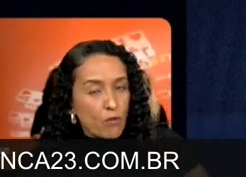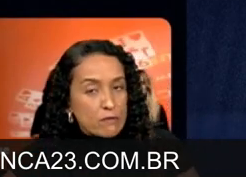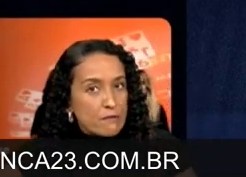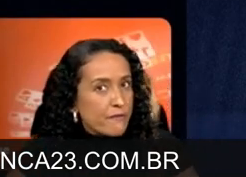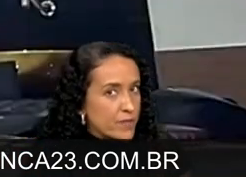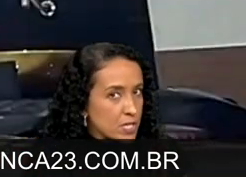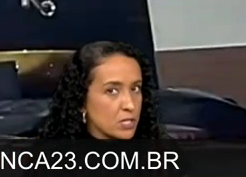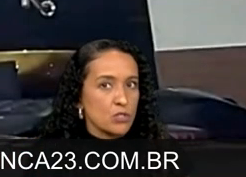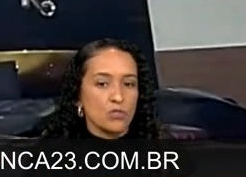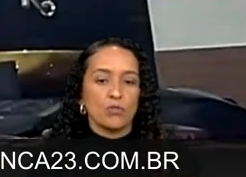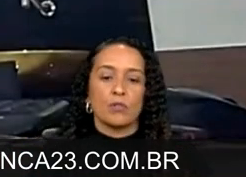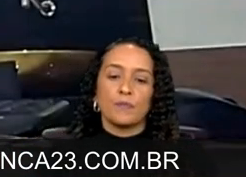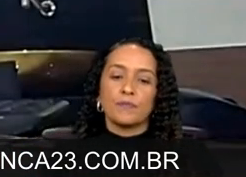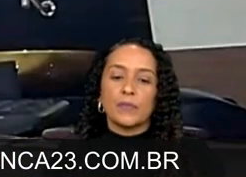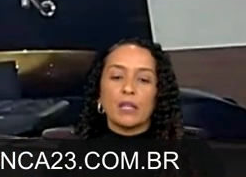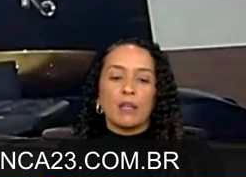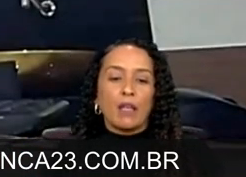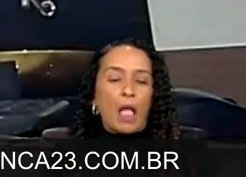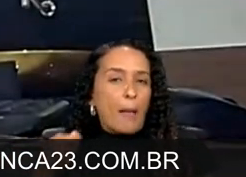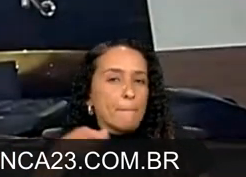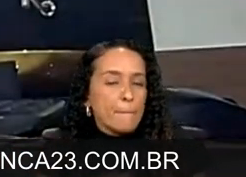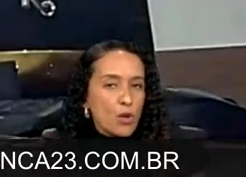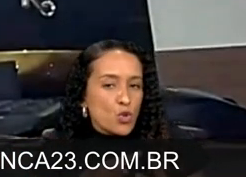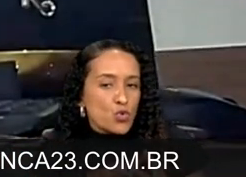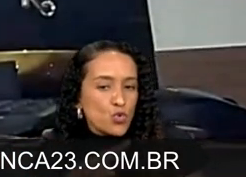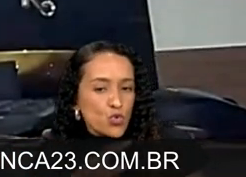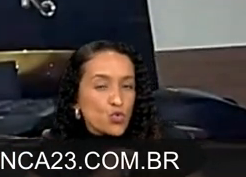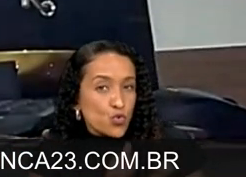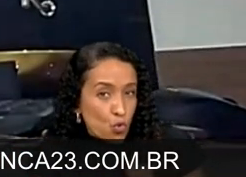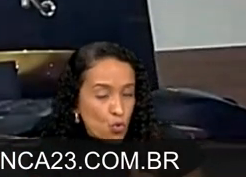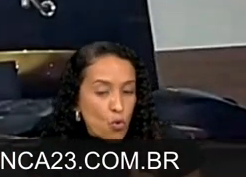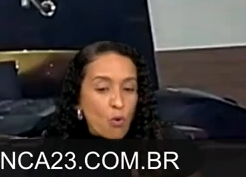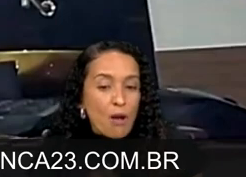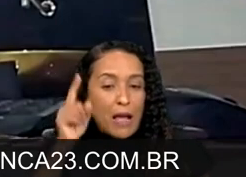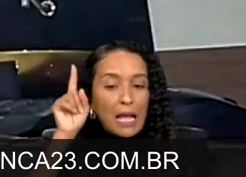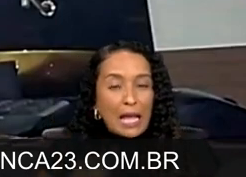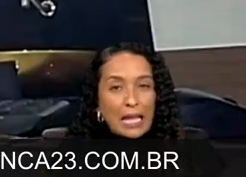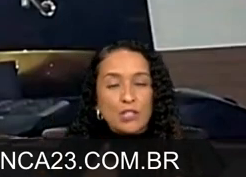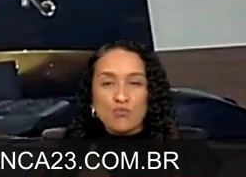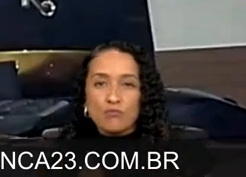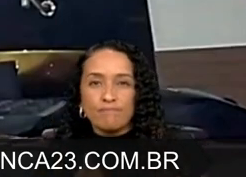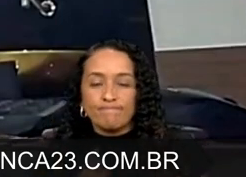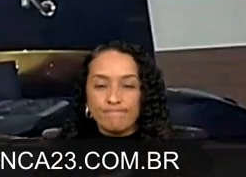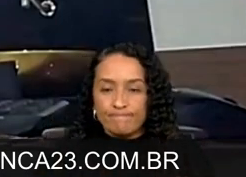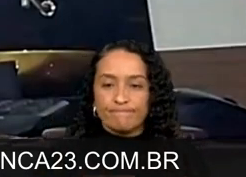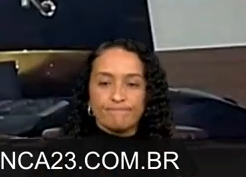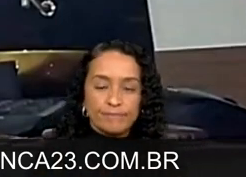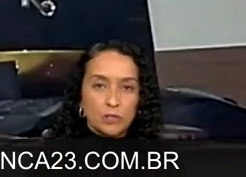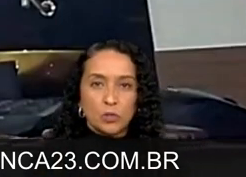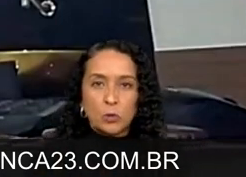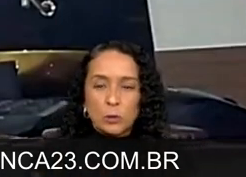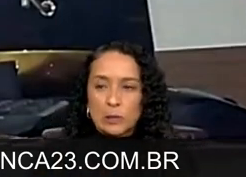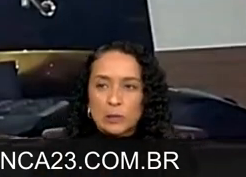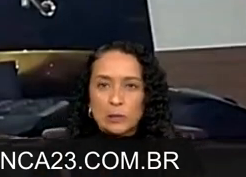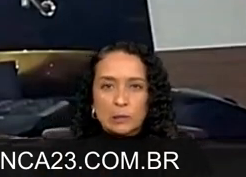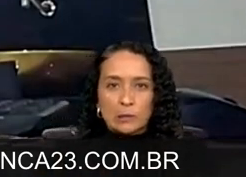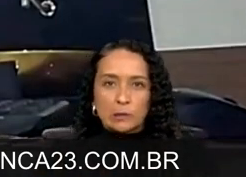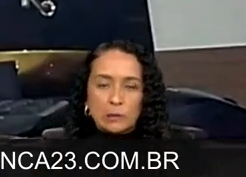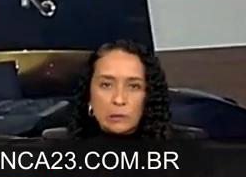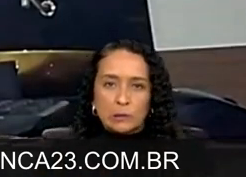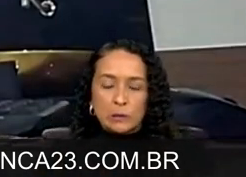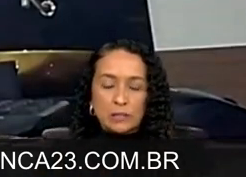aos jogos. As apostas, por si só, elas têm um efeito de prender o público nisso,